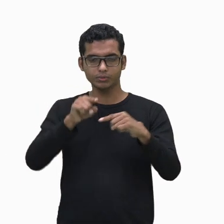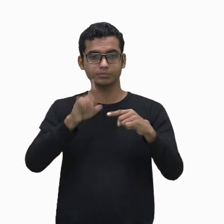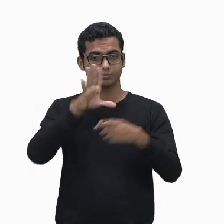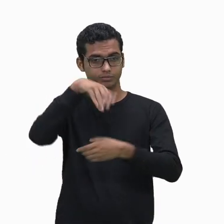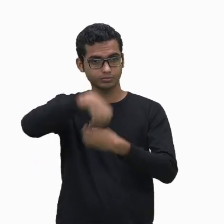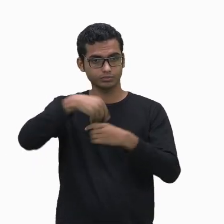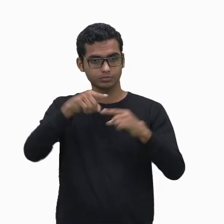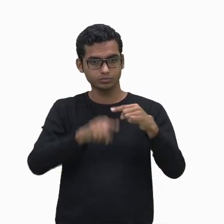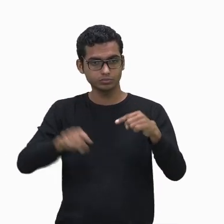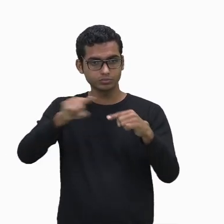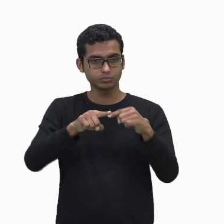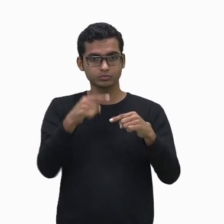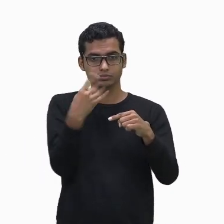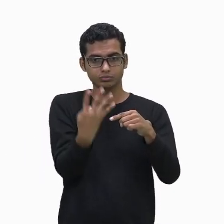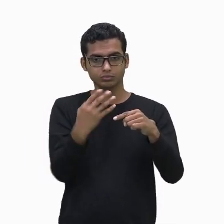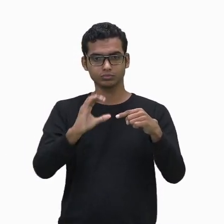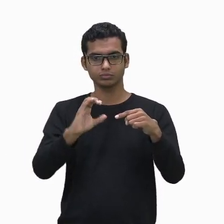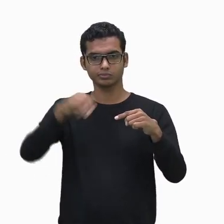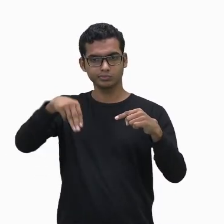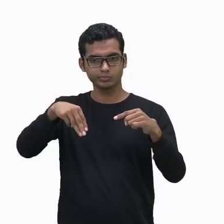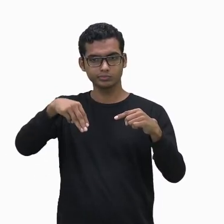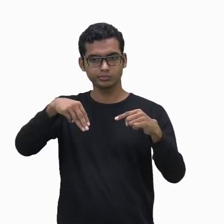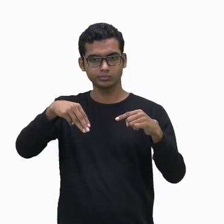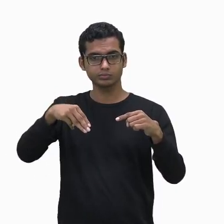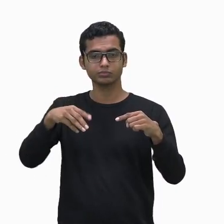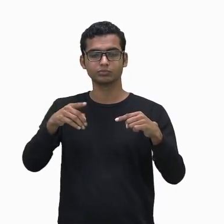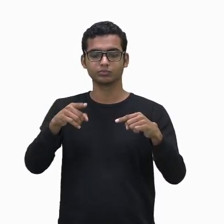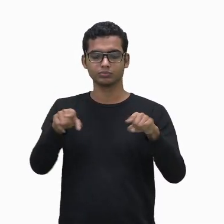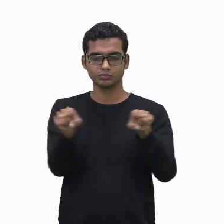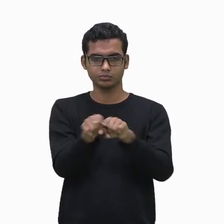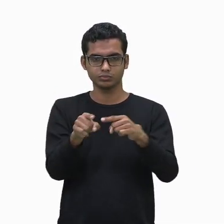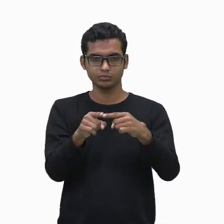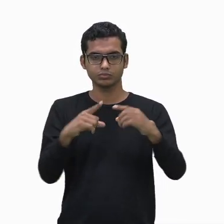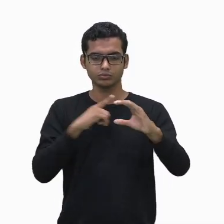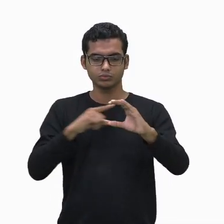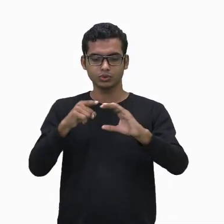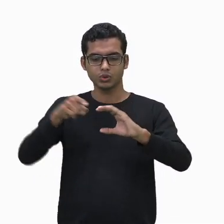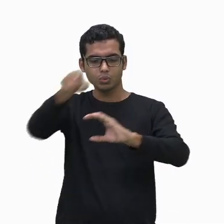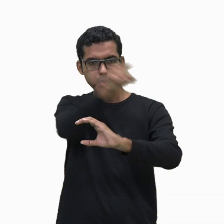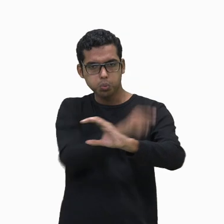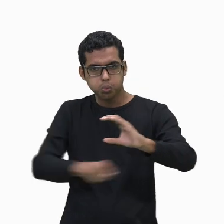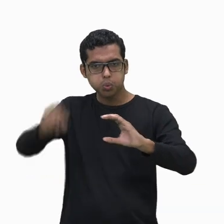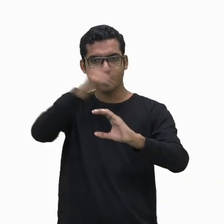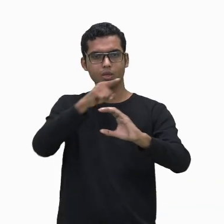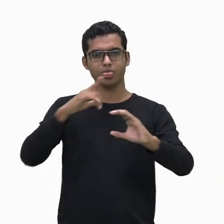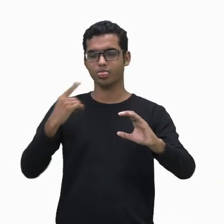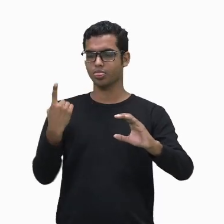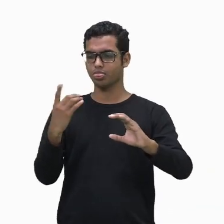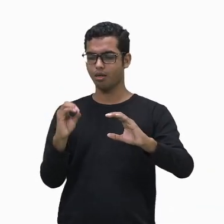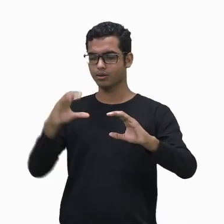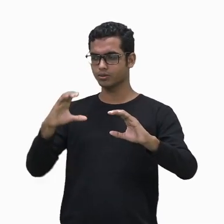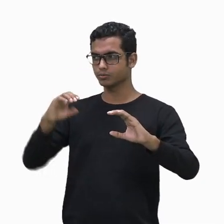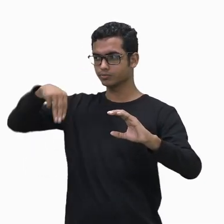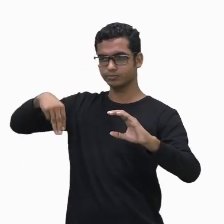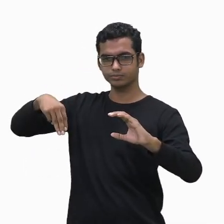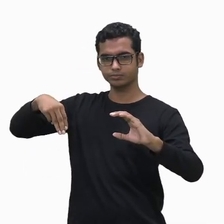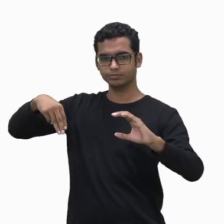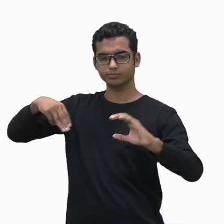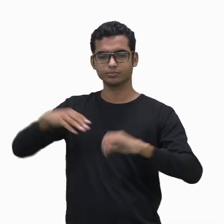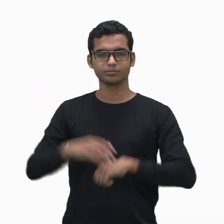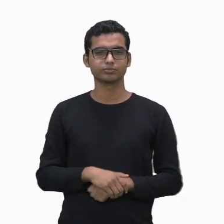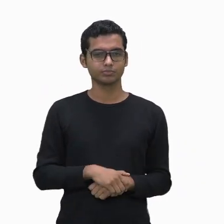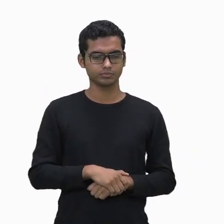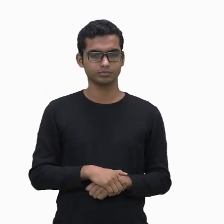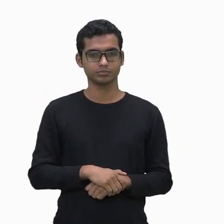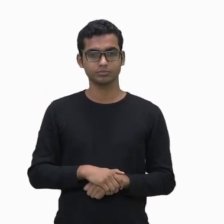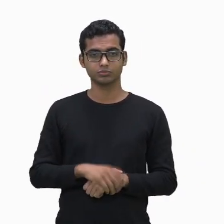centímetros. Um outro círculo maior, com raio igual a 10 centímetros. E a gente